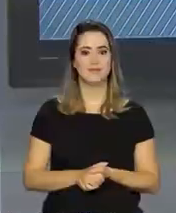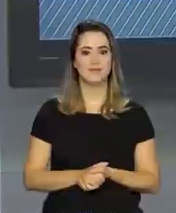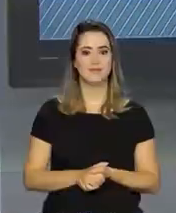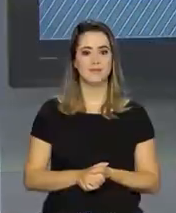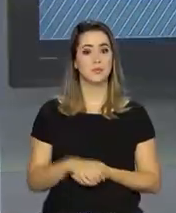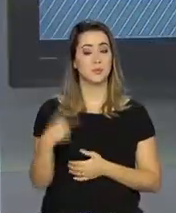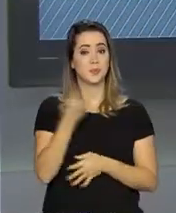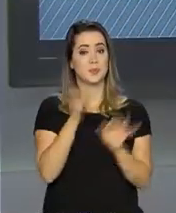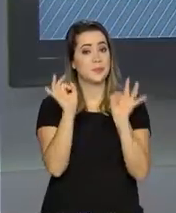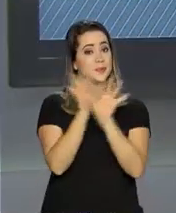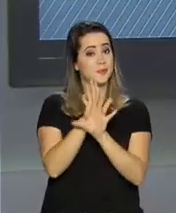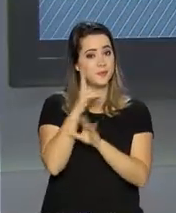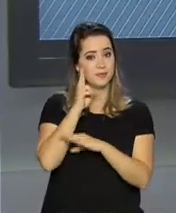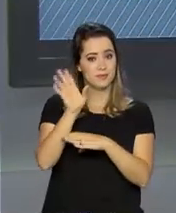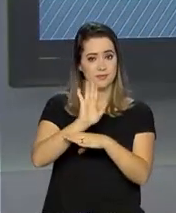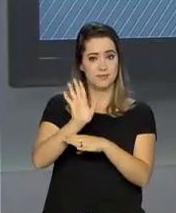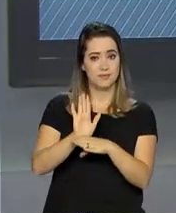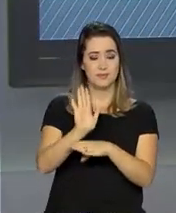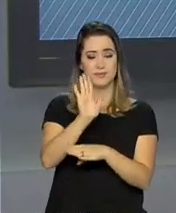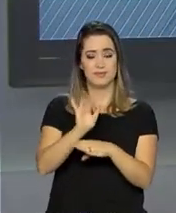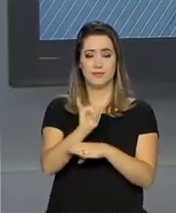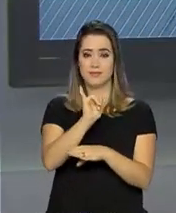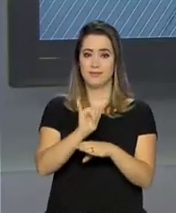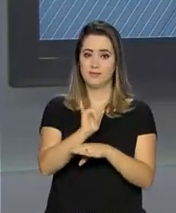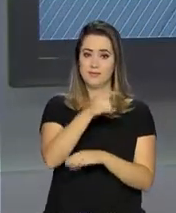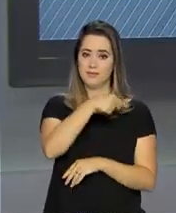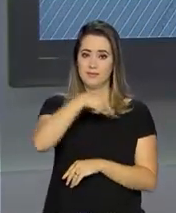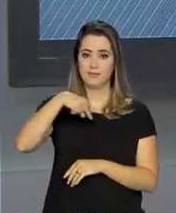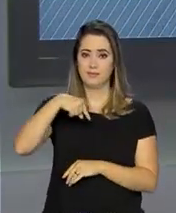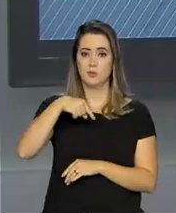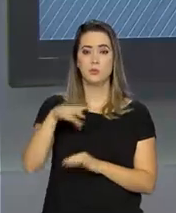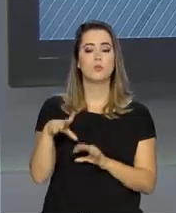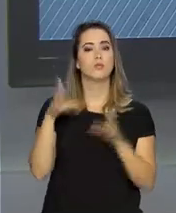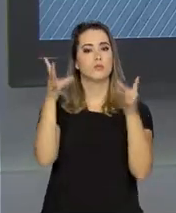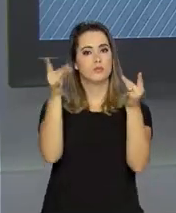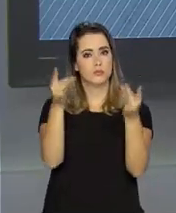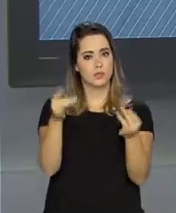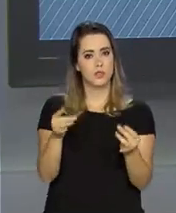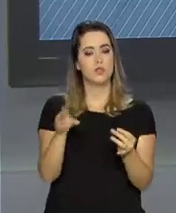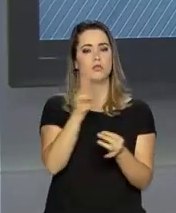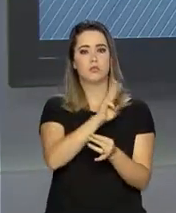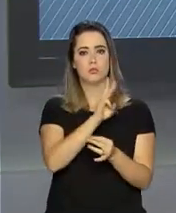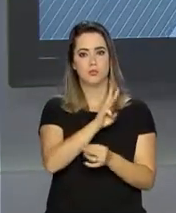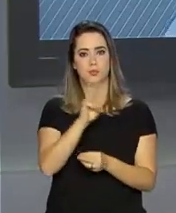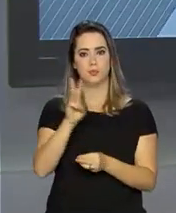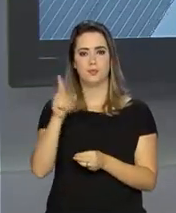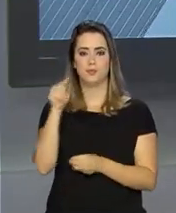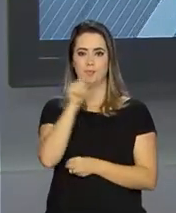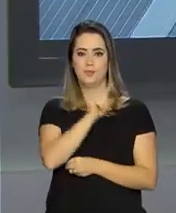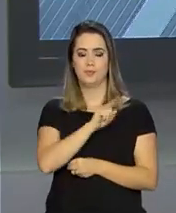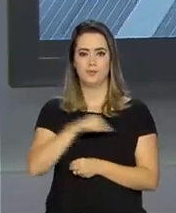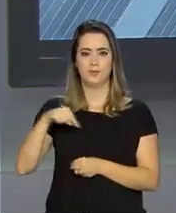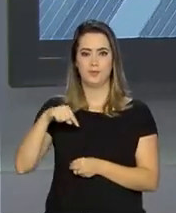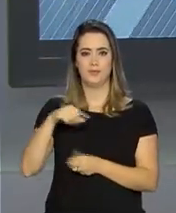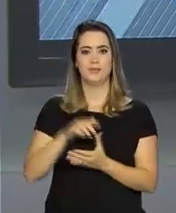Nós ficamos por aqui. Você pode rever as reportagens no YouTube. E toda a nossa programação também está na página da